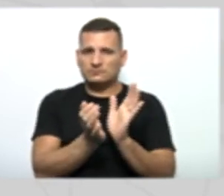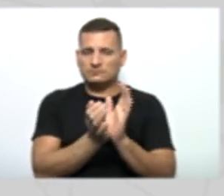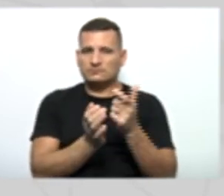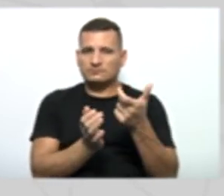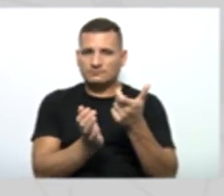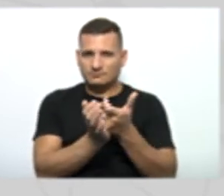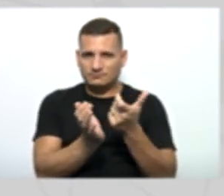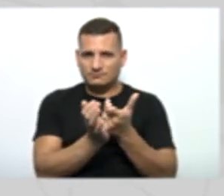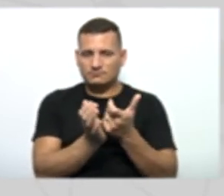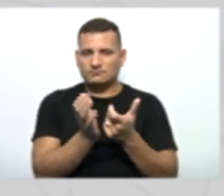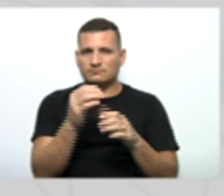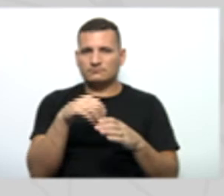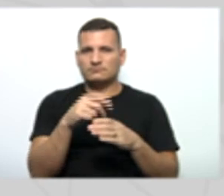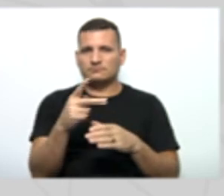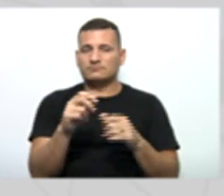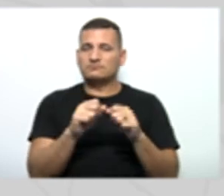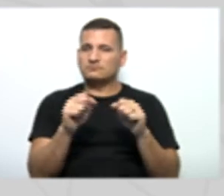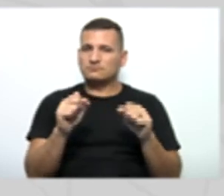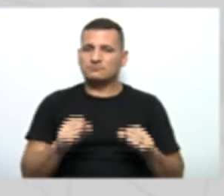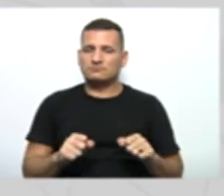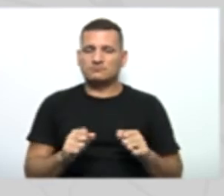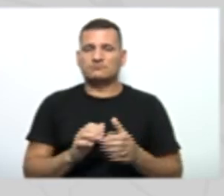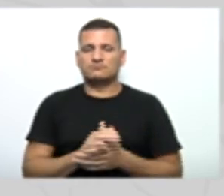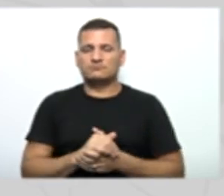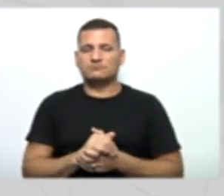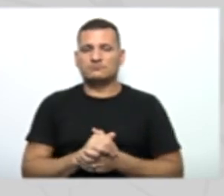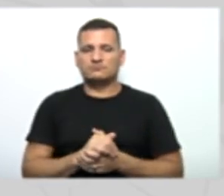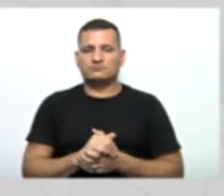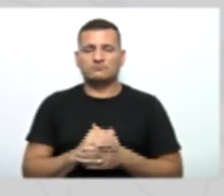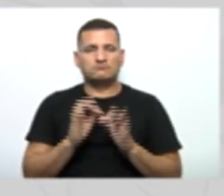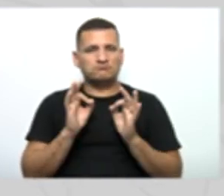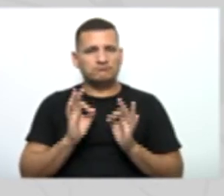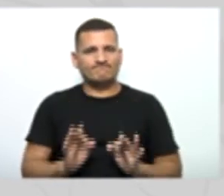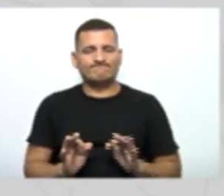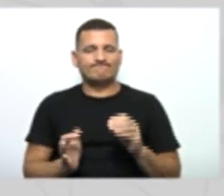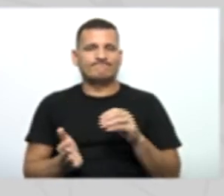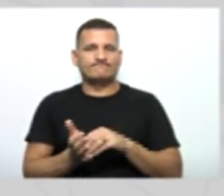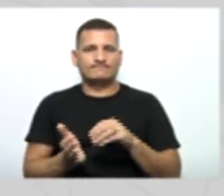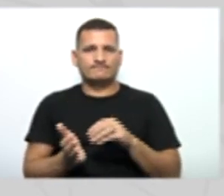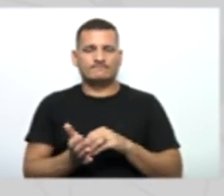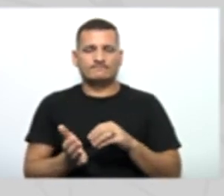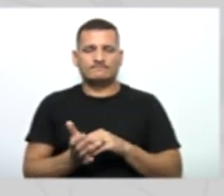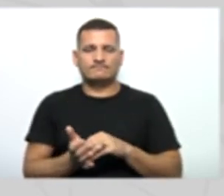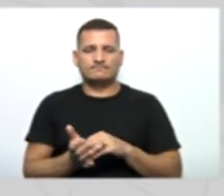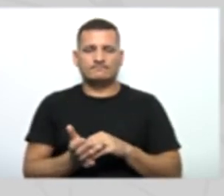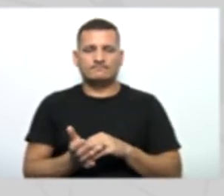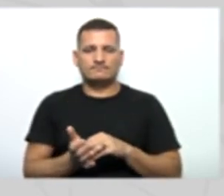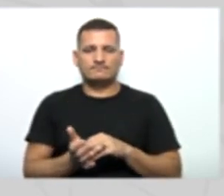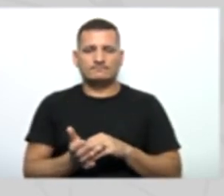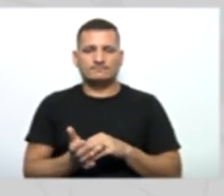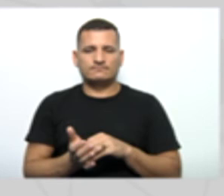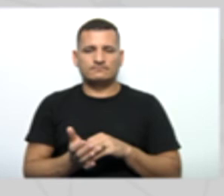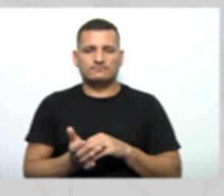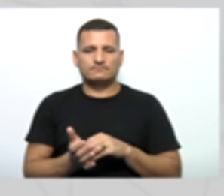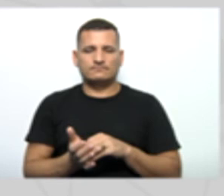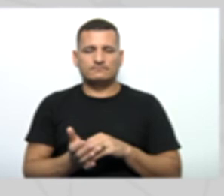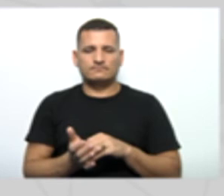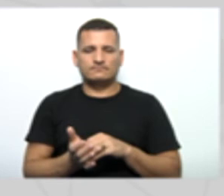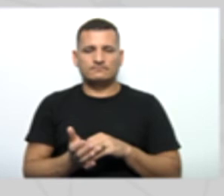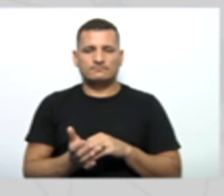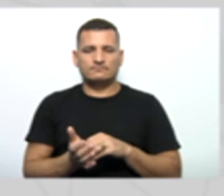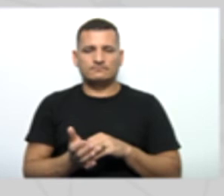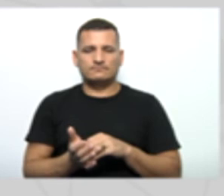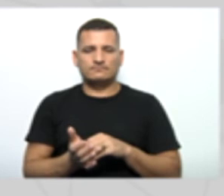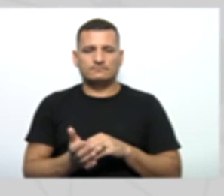sistema, pode ser não, com certeza vai faltar alguma coisa, né? Então isso daí é o que